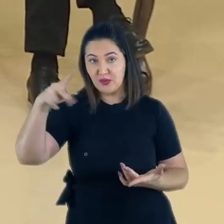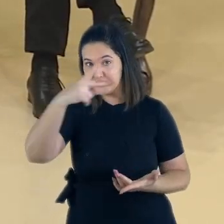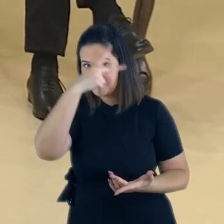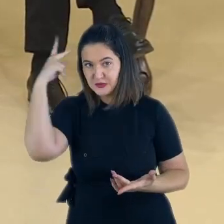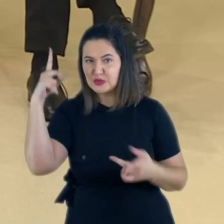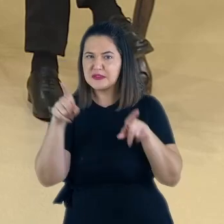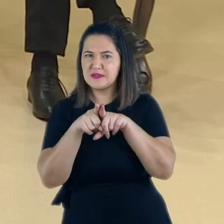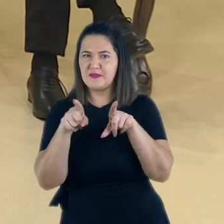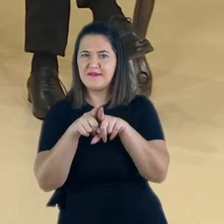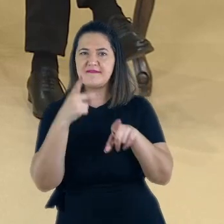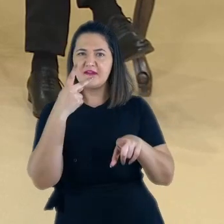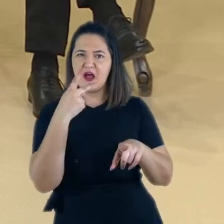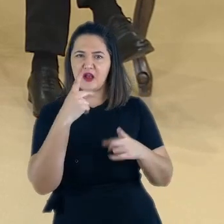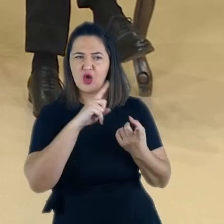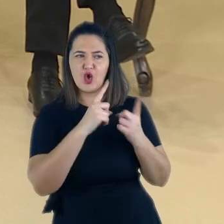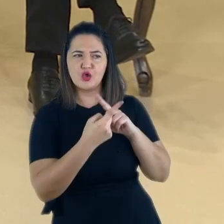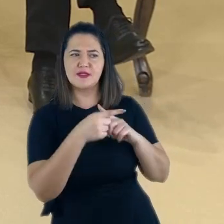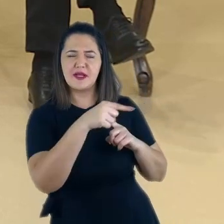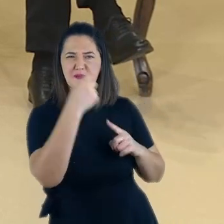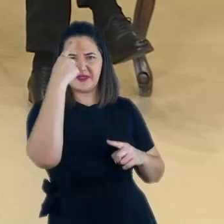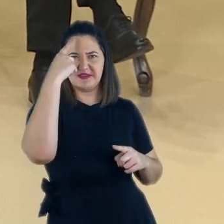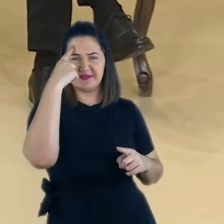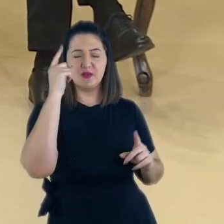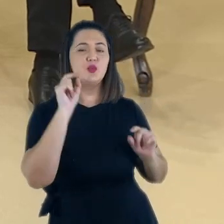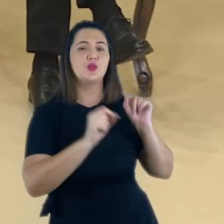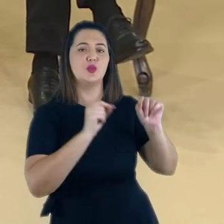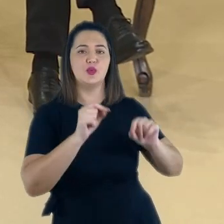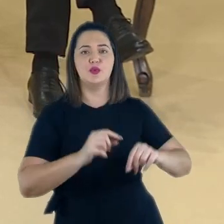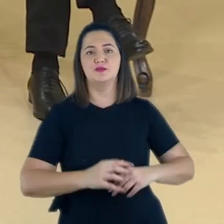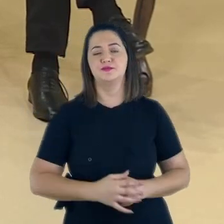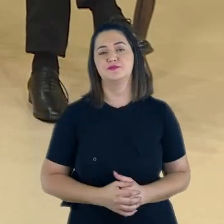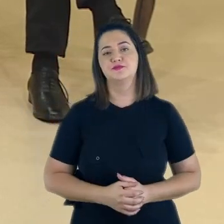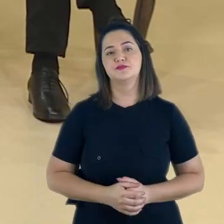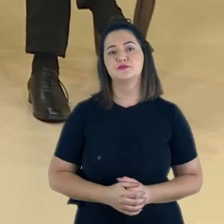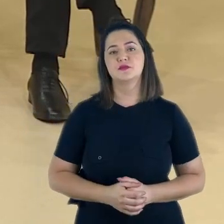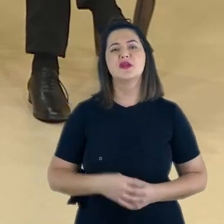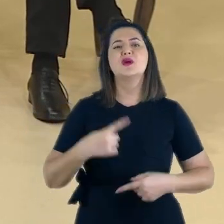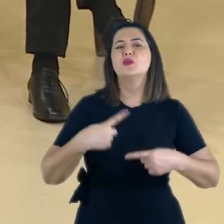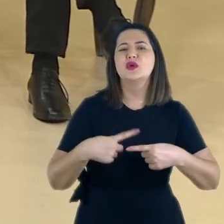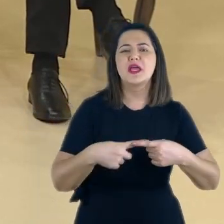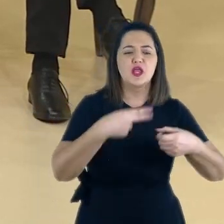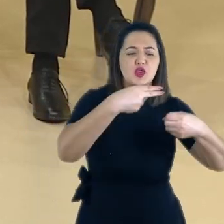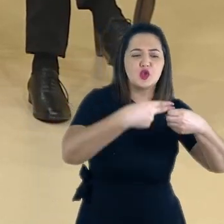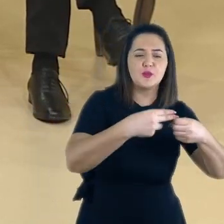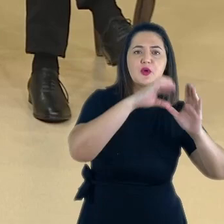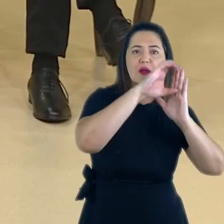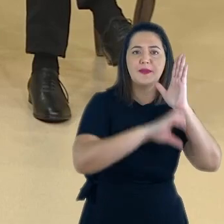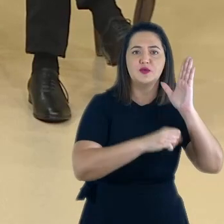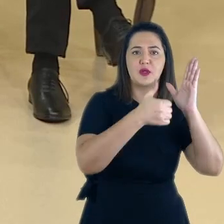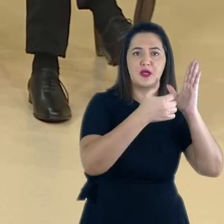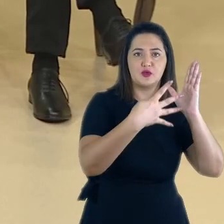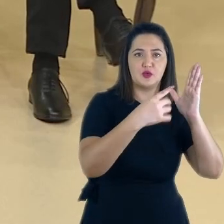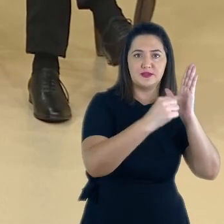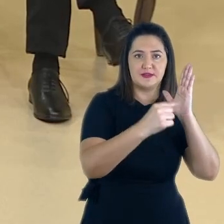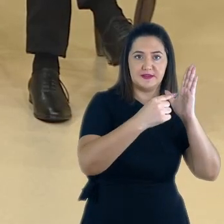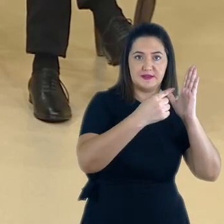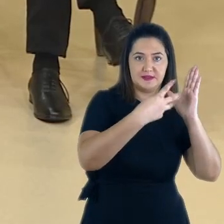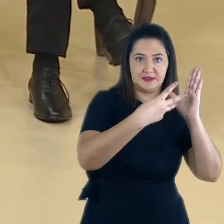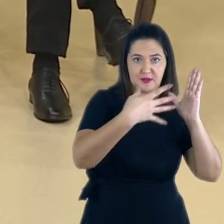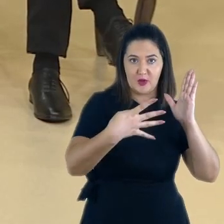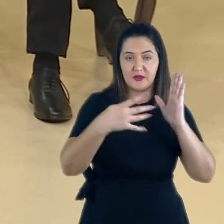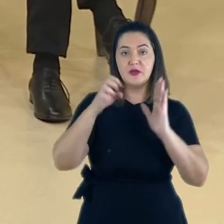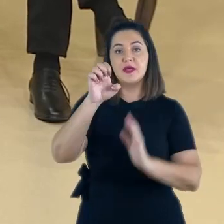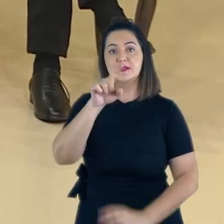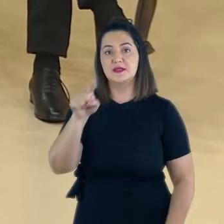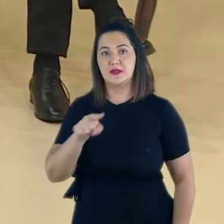poderia ser feita, contrária ao princípio de ano, seria o seguinte. Por que Números 14, 34 e Ezequiel